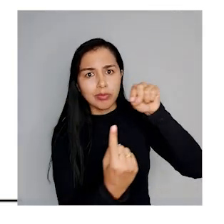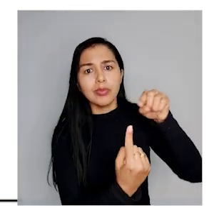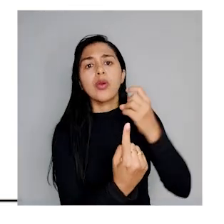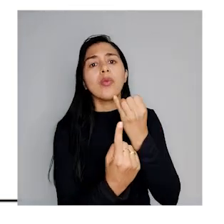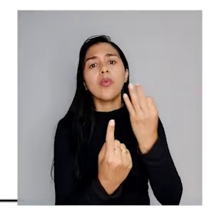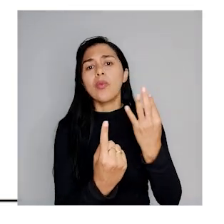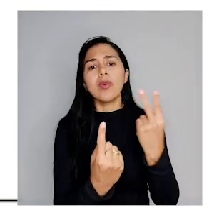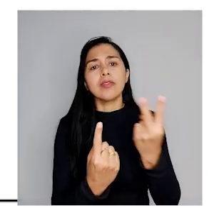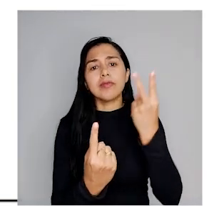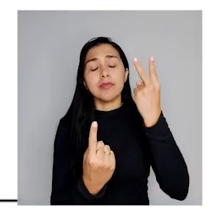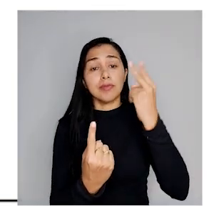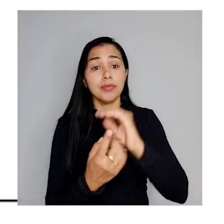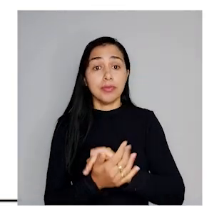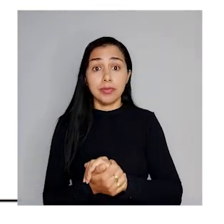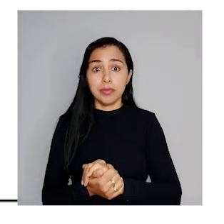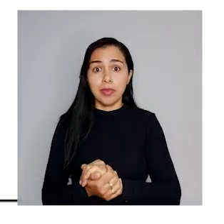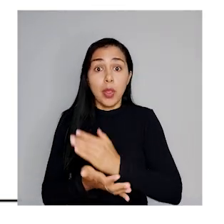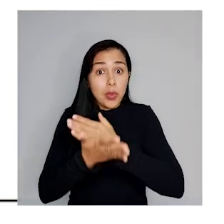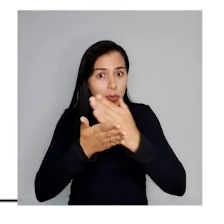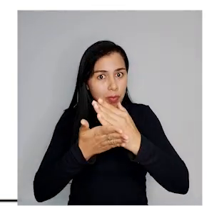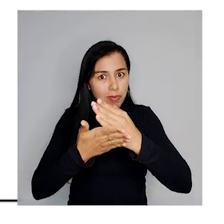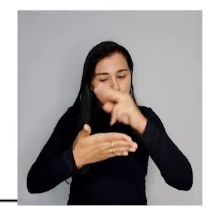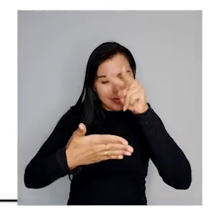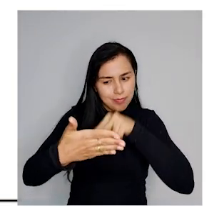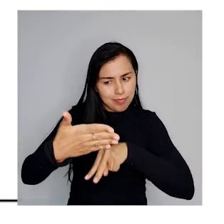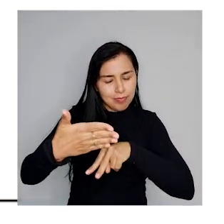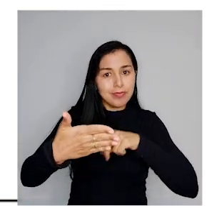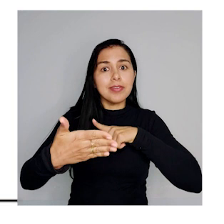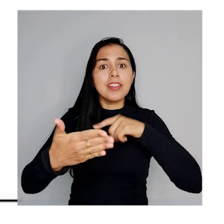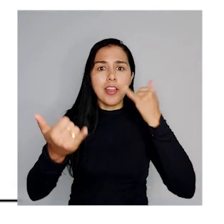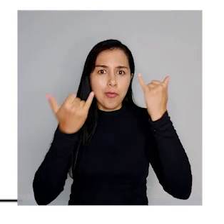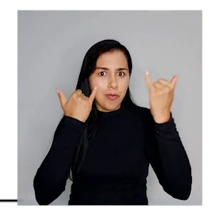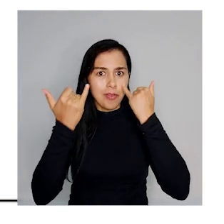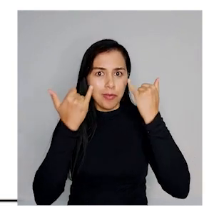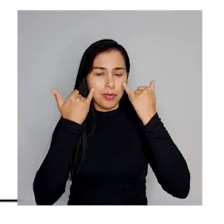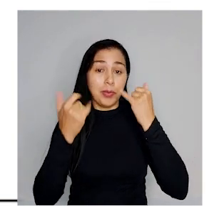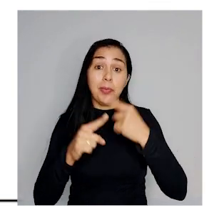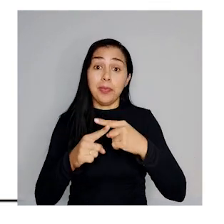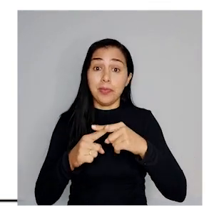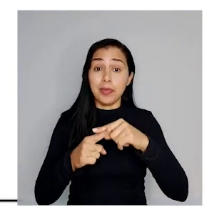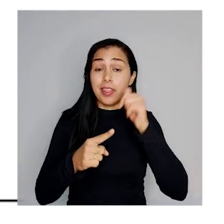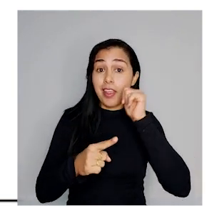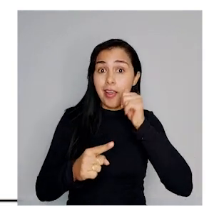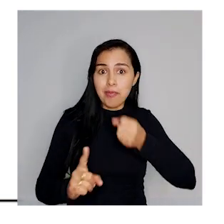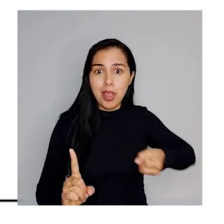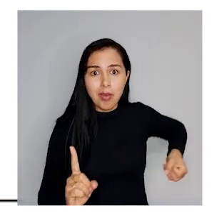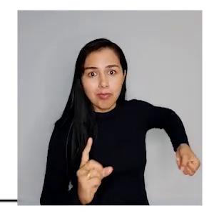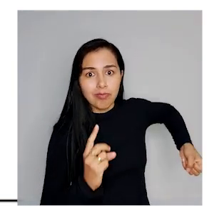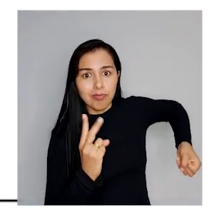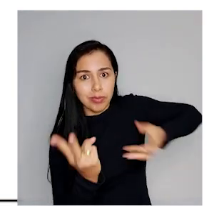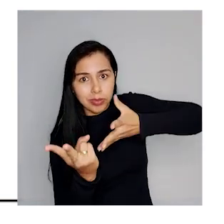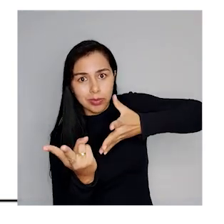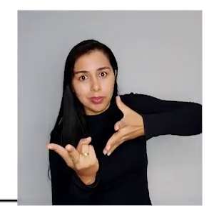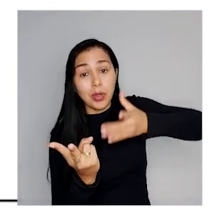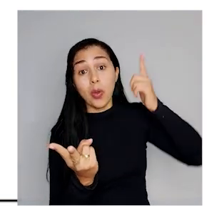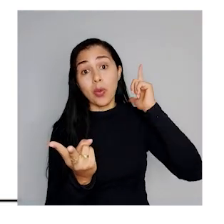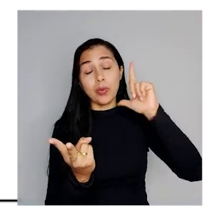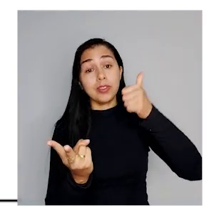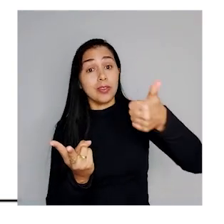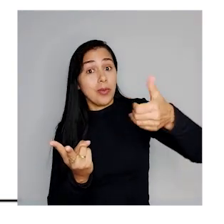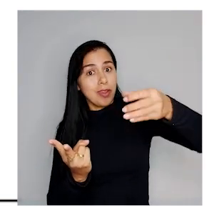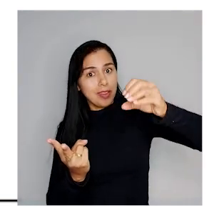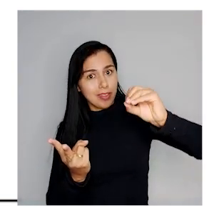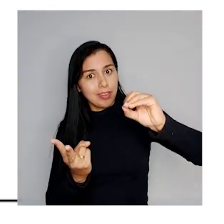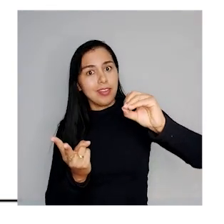só, aqui no início, ela dá uma informação que a gente pode tirar essa conclusão, que diz o seguinte: Mariana fez 10 pontos